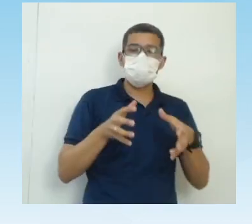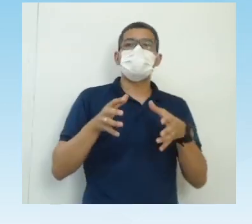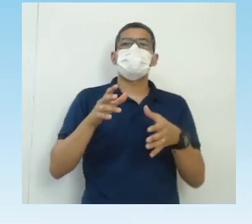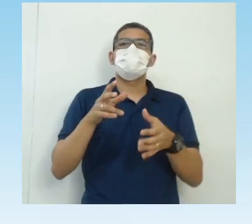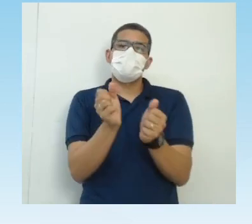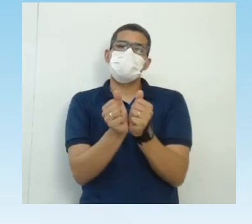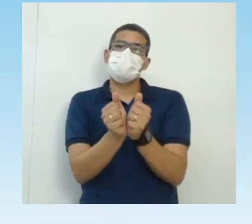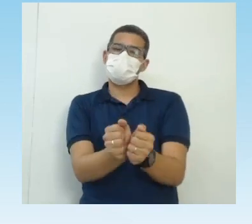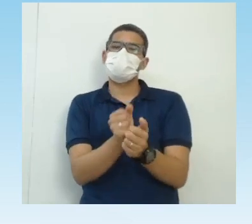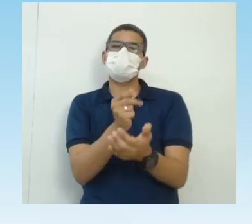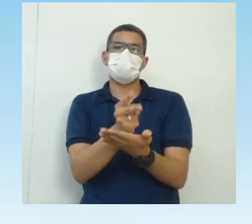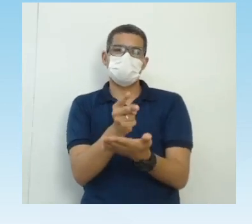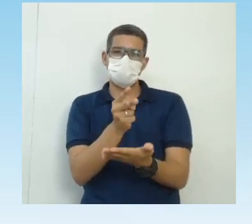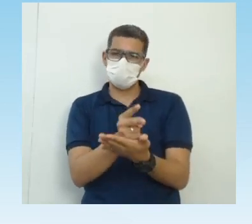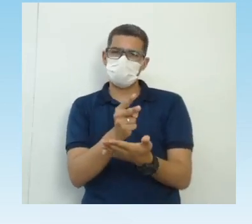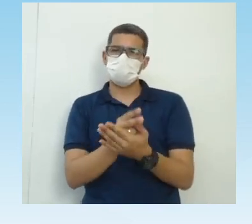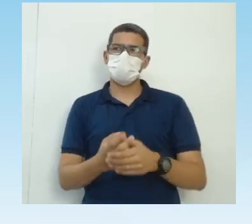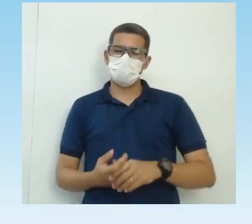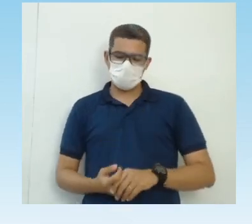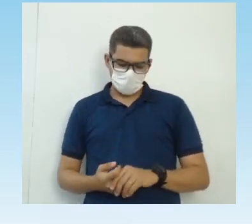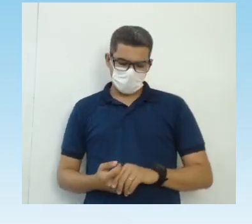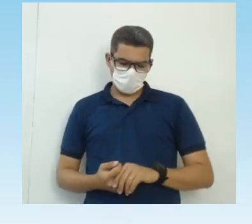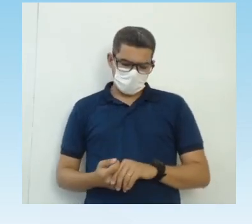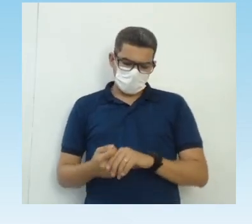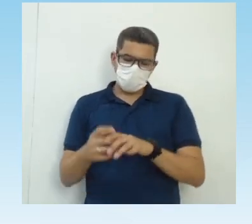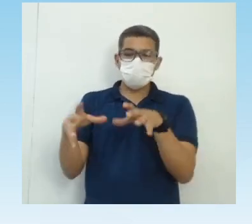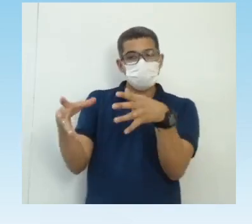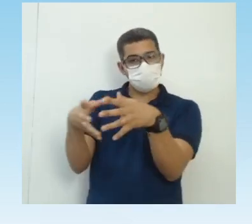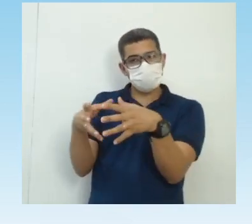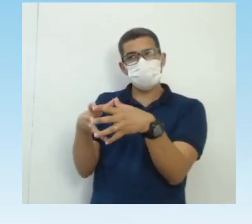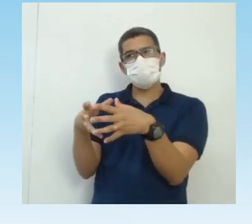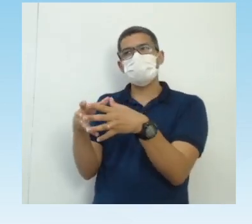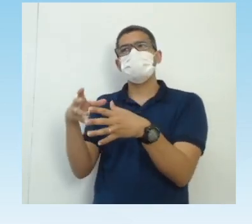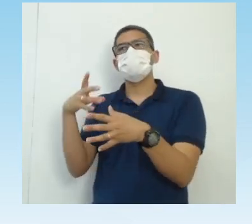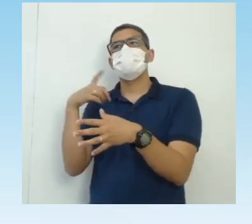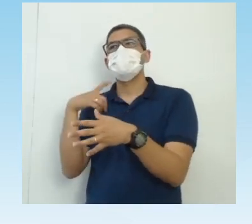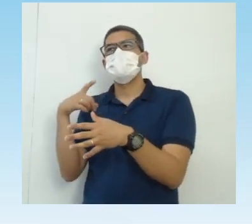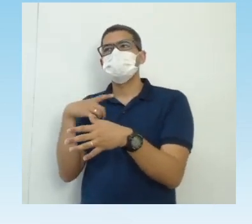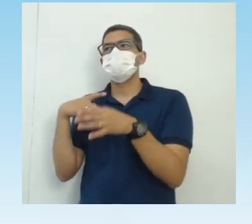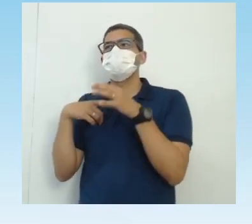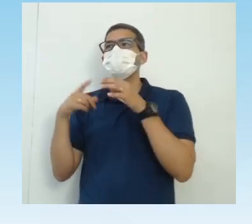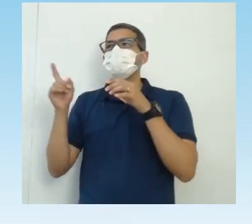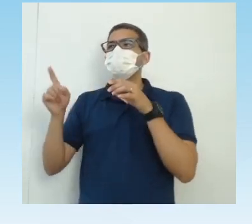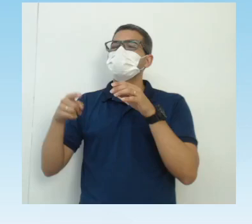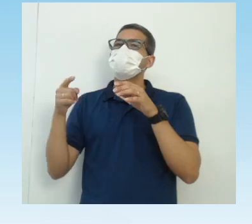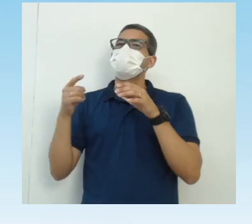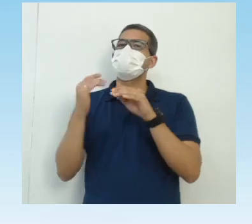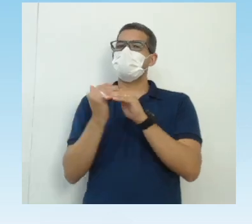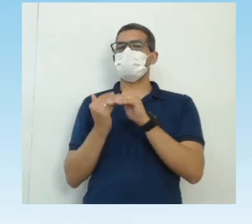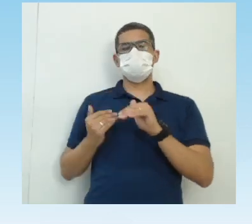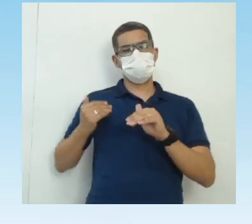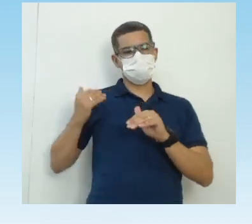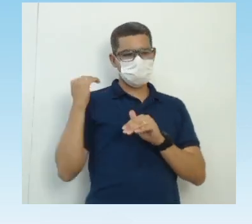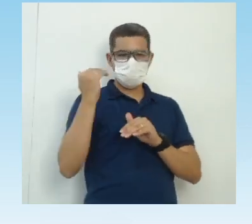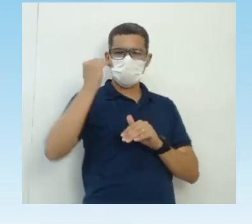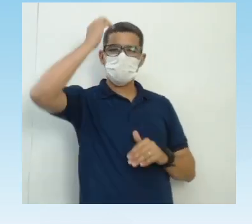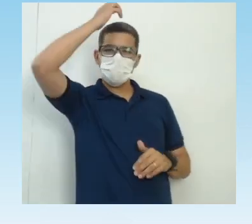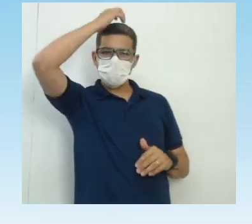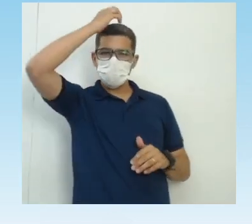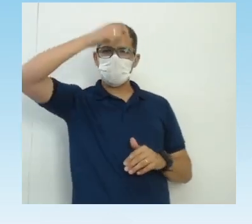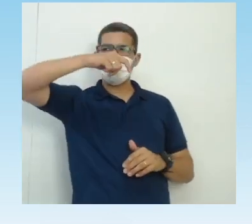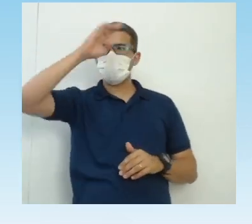essa escravidão aqui no território, ainda que a população estivesse aqui e que houvesse a elevação, né, de reino